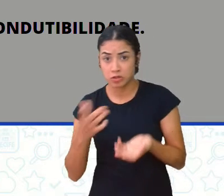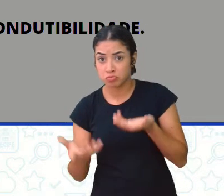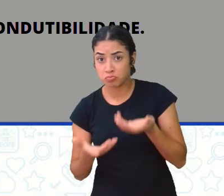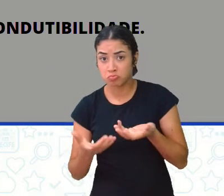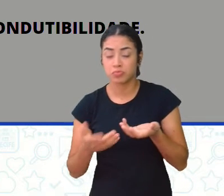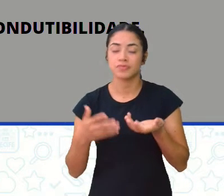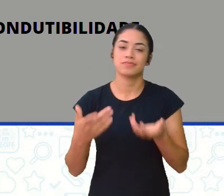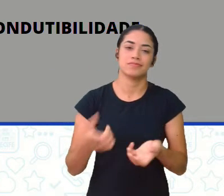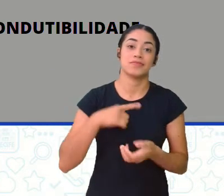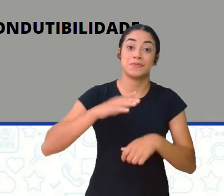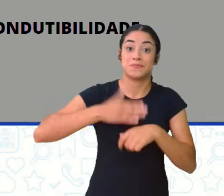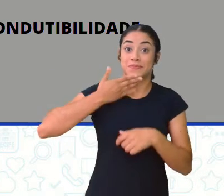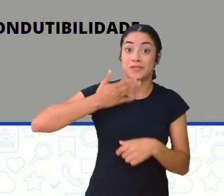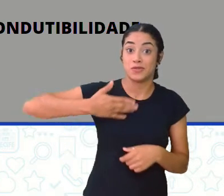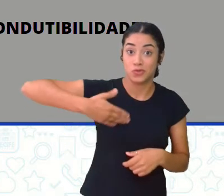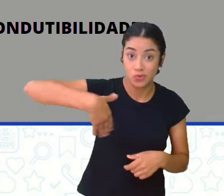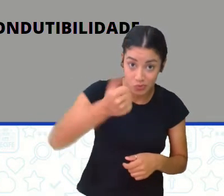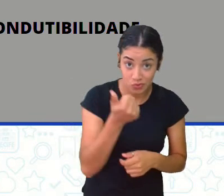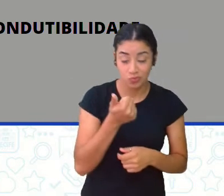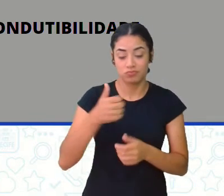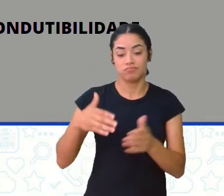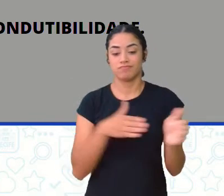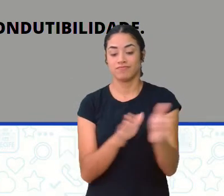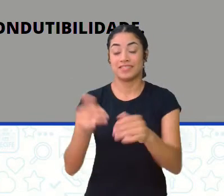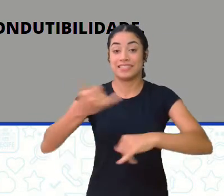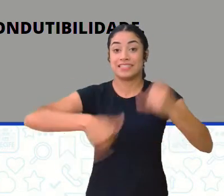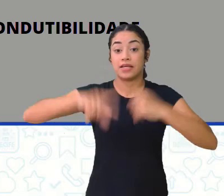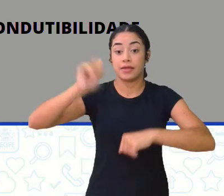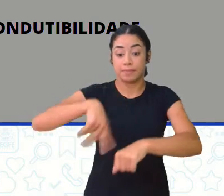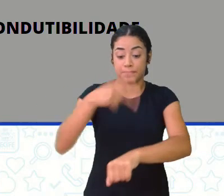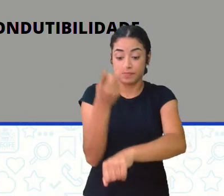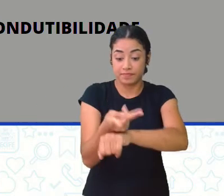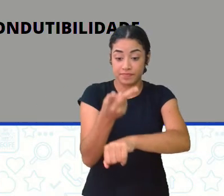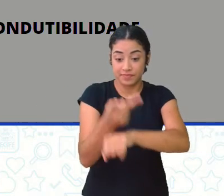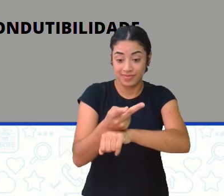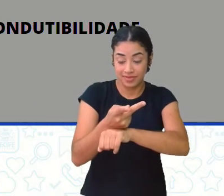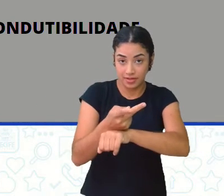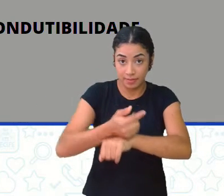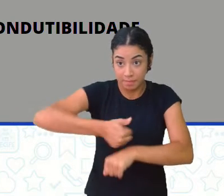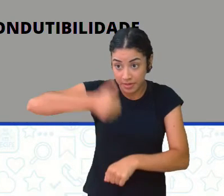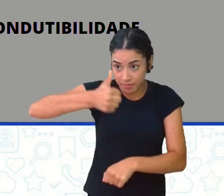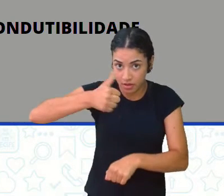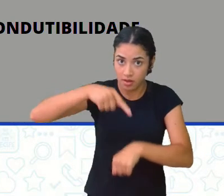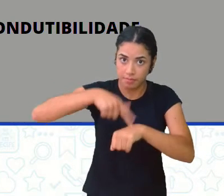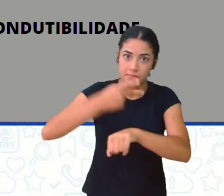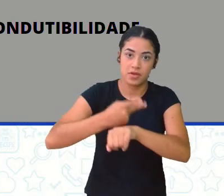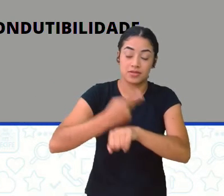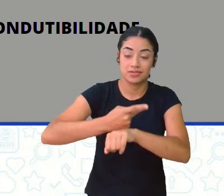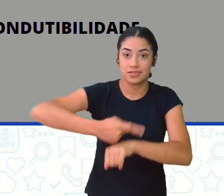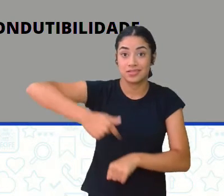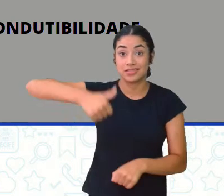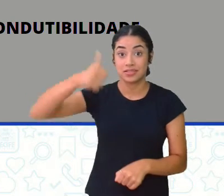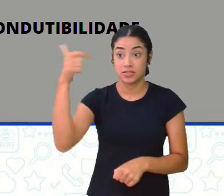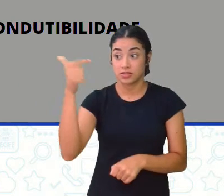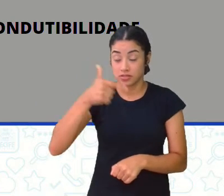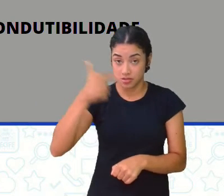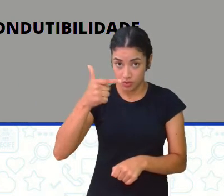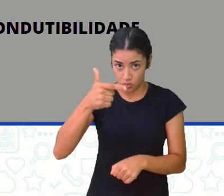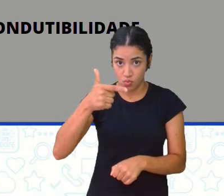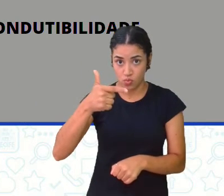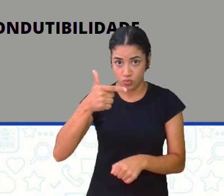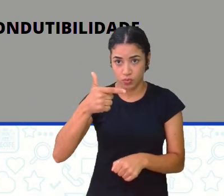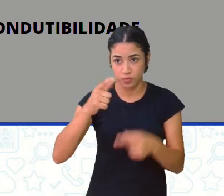melhor condutor de eletricidade é a prata. O segundo material melhor condutor e é o